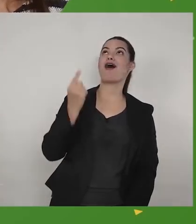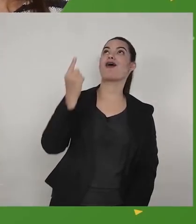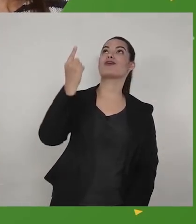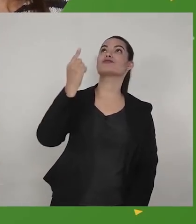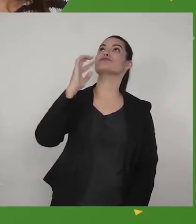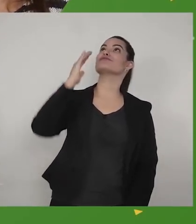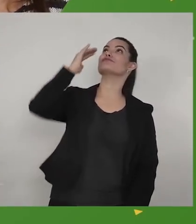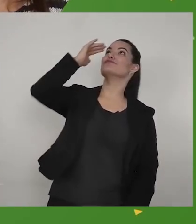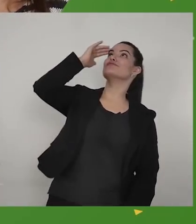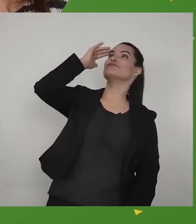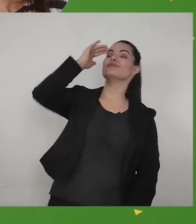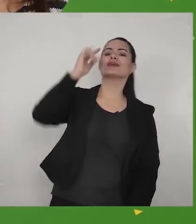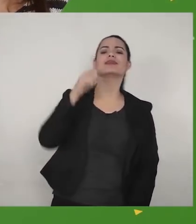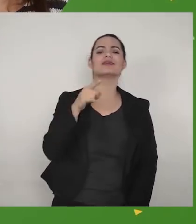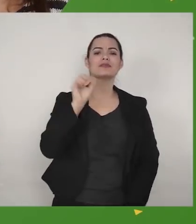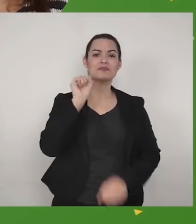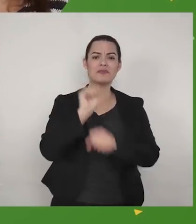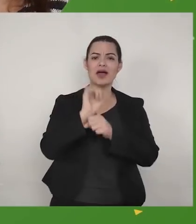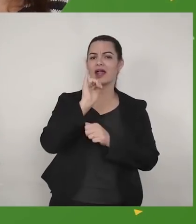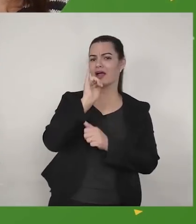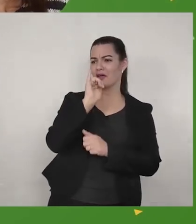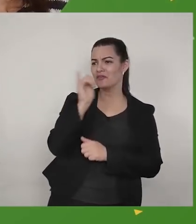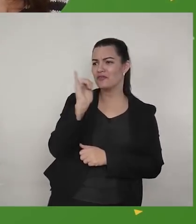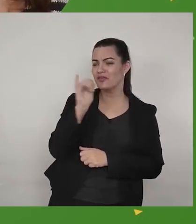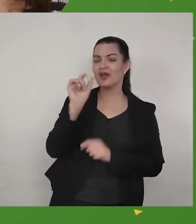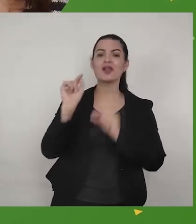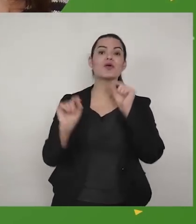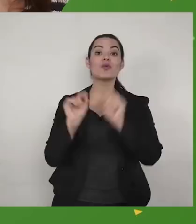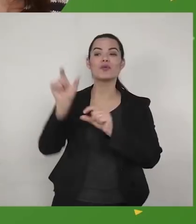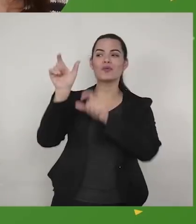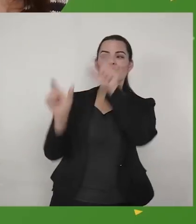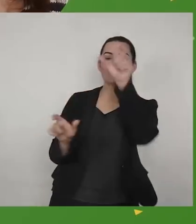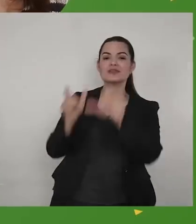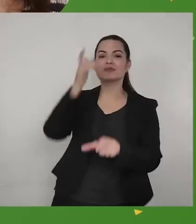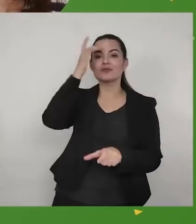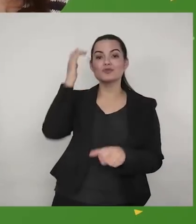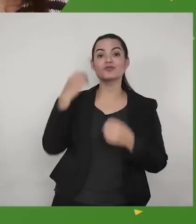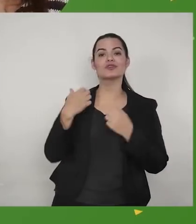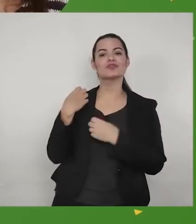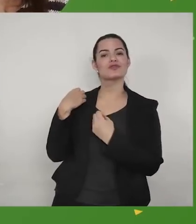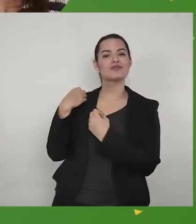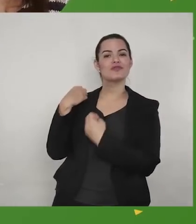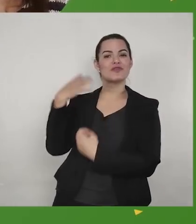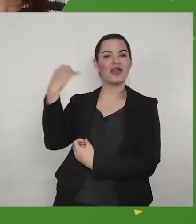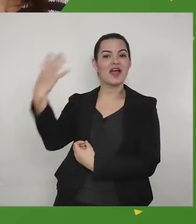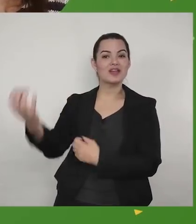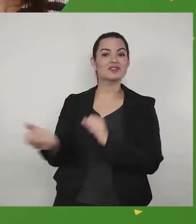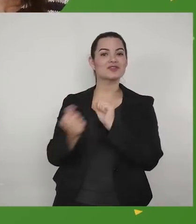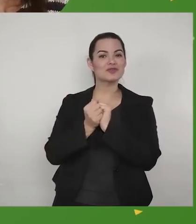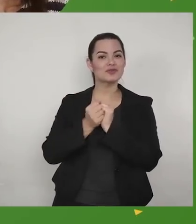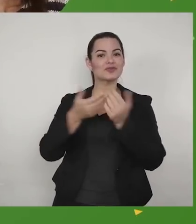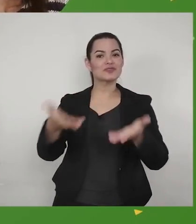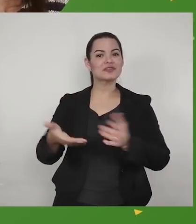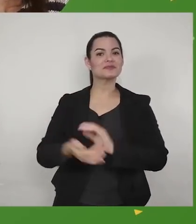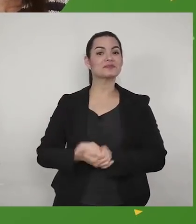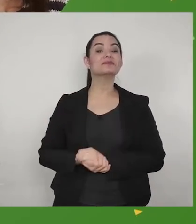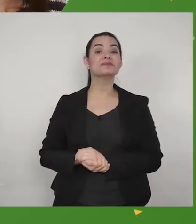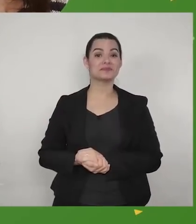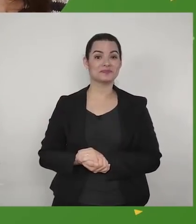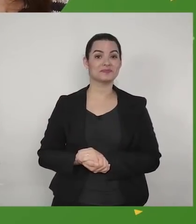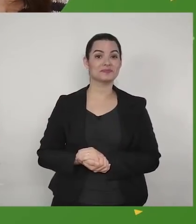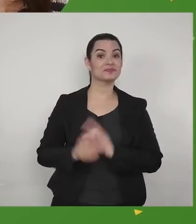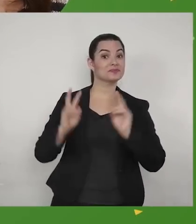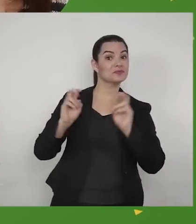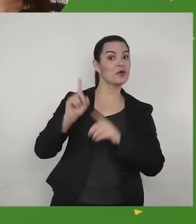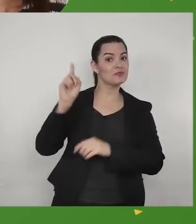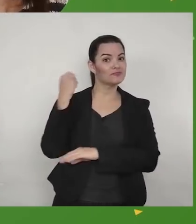vai contar para as pessoas que estão viajando com vocês sobre o pau-brasil?